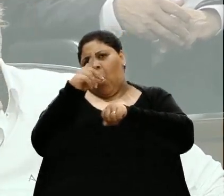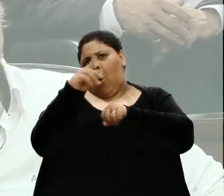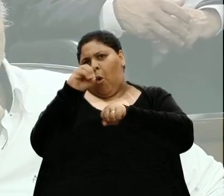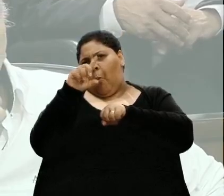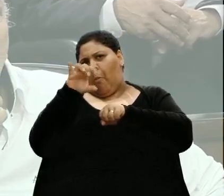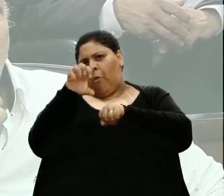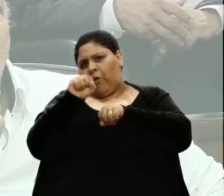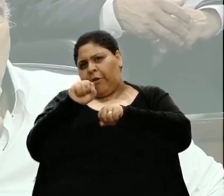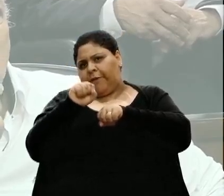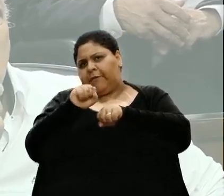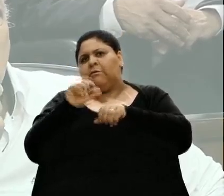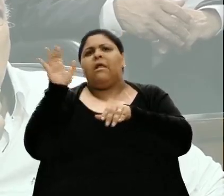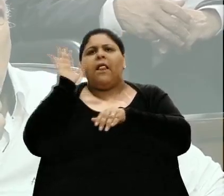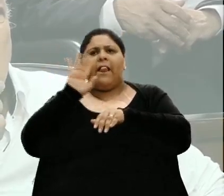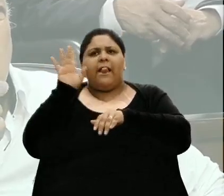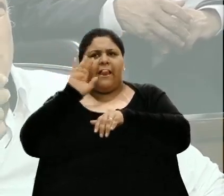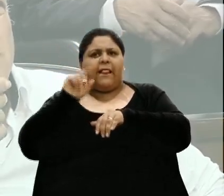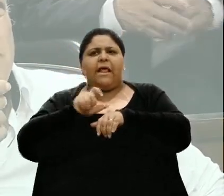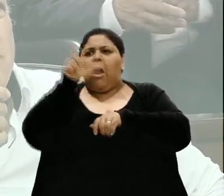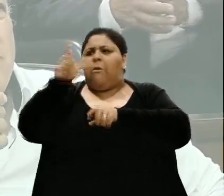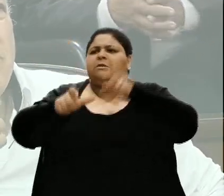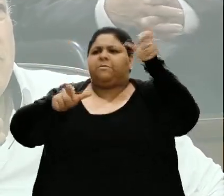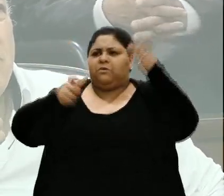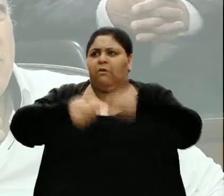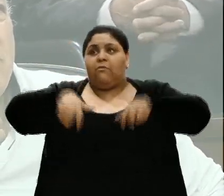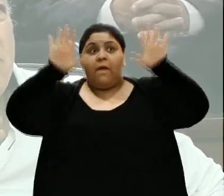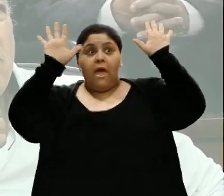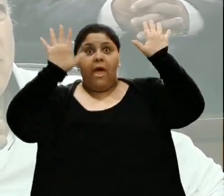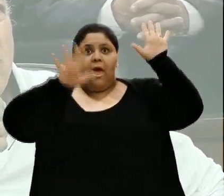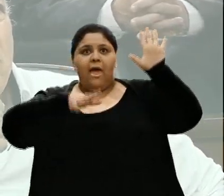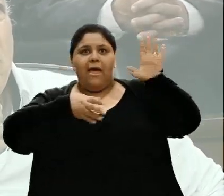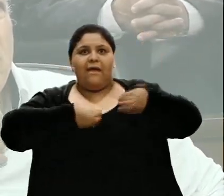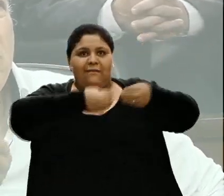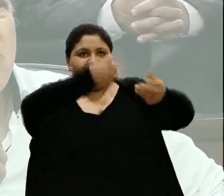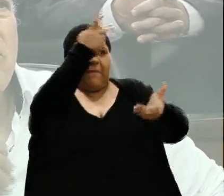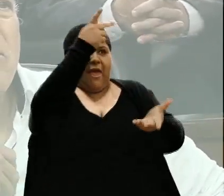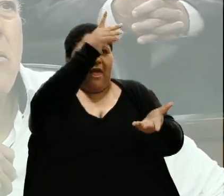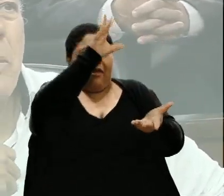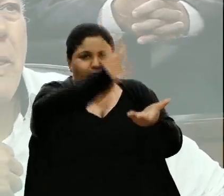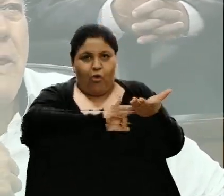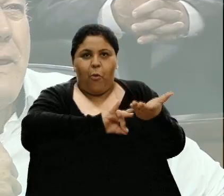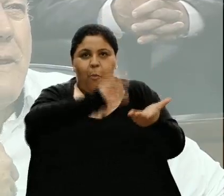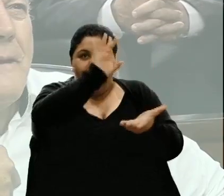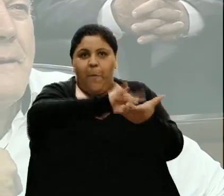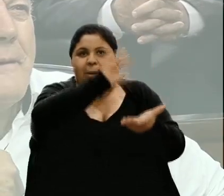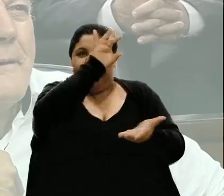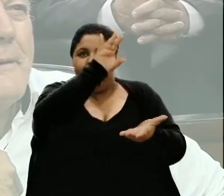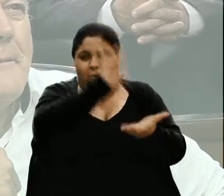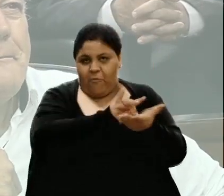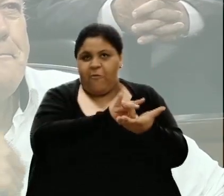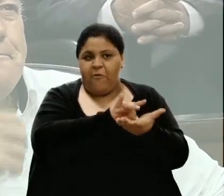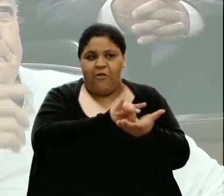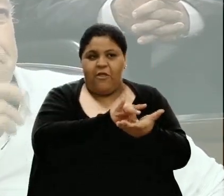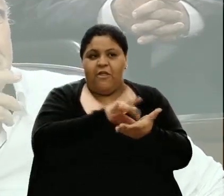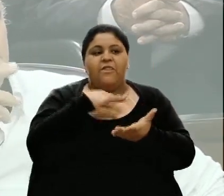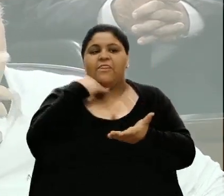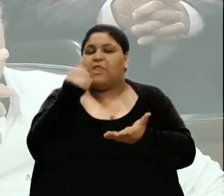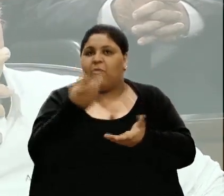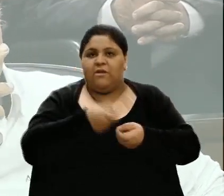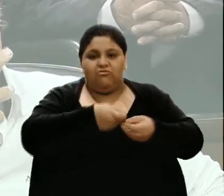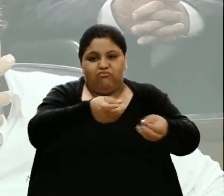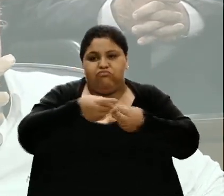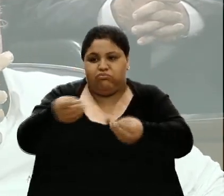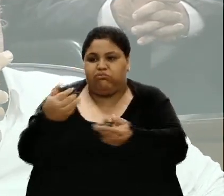pessoas recebendo título de propriedade? É. Mas não adianta que as pessoas entregar título de propriedade para as pessoas começarem a